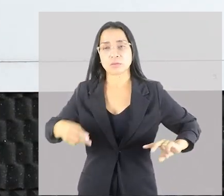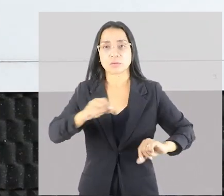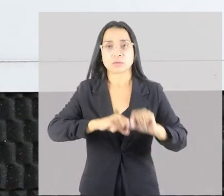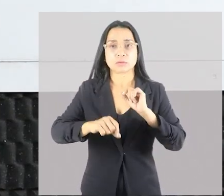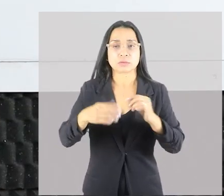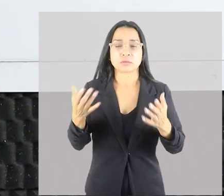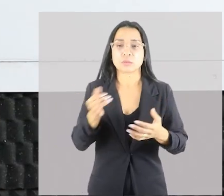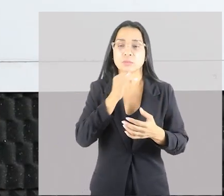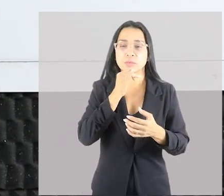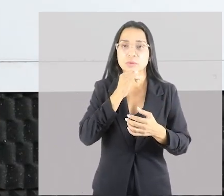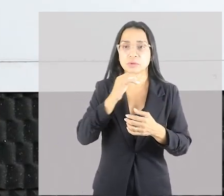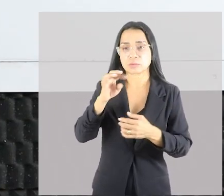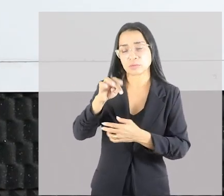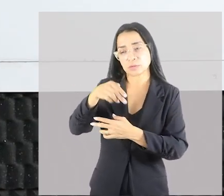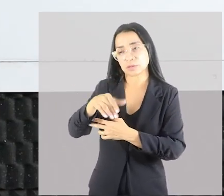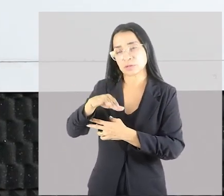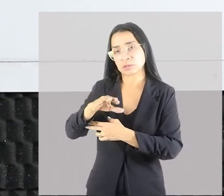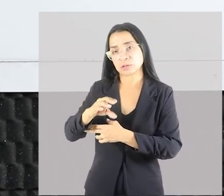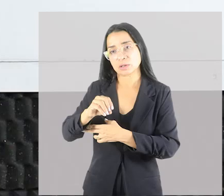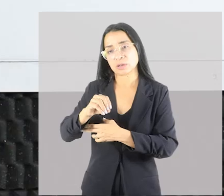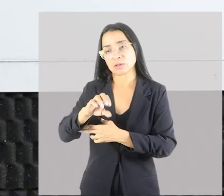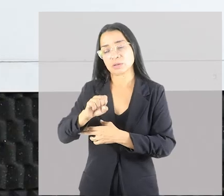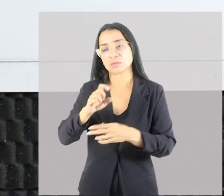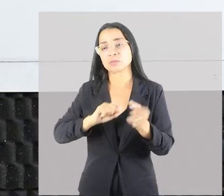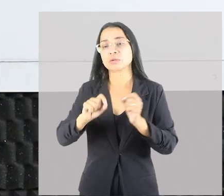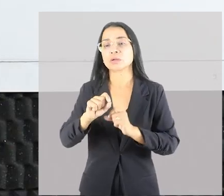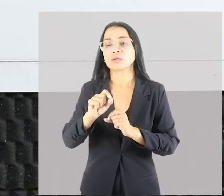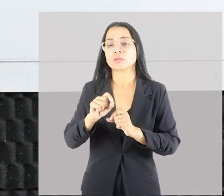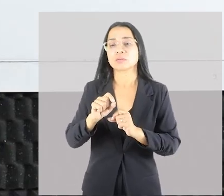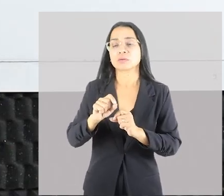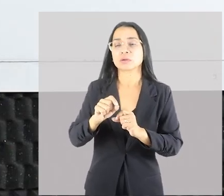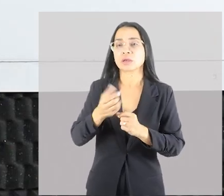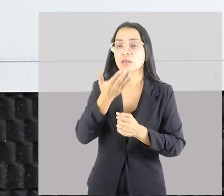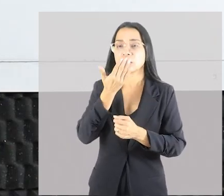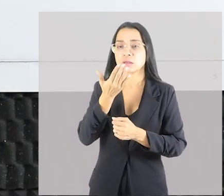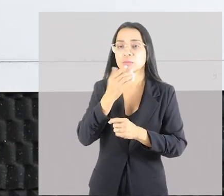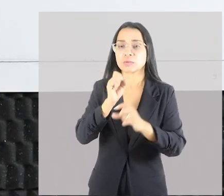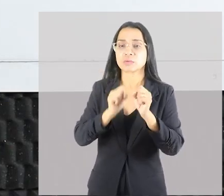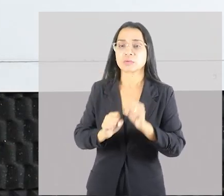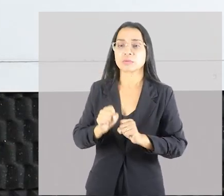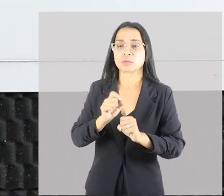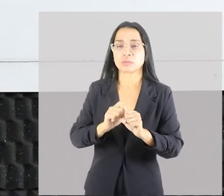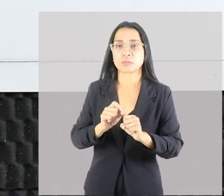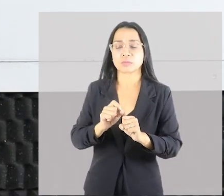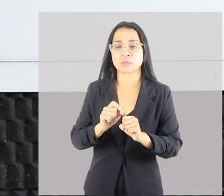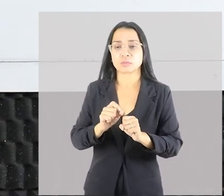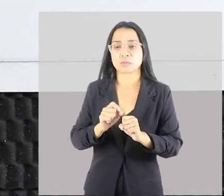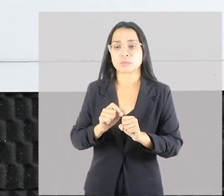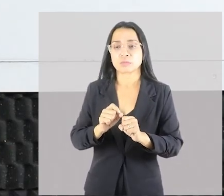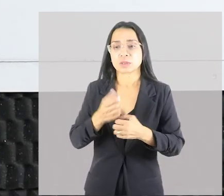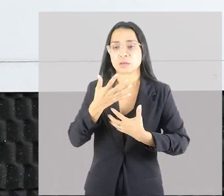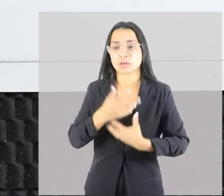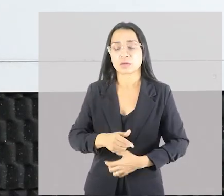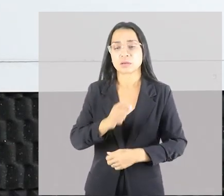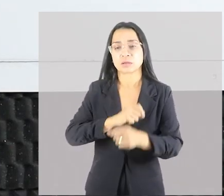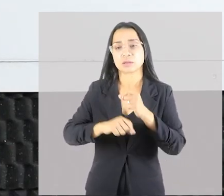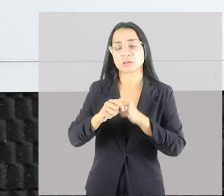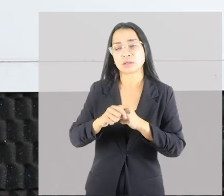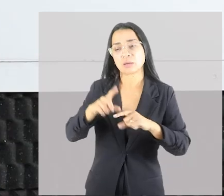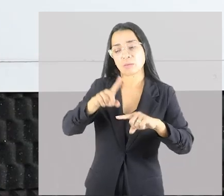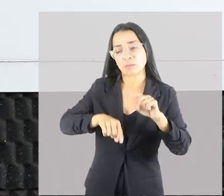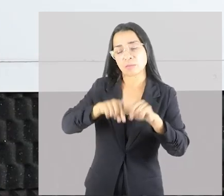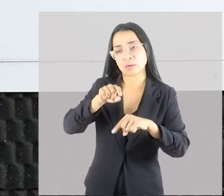No caso, os transgênicos são ali, né, aqueles alimentos, podem ser ali aqueles alimentos que recebem um